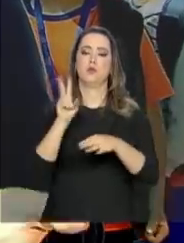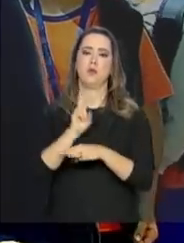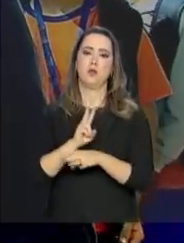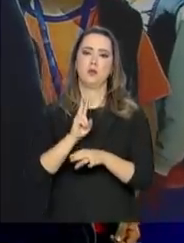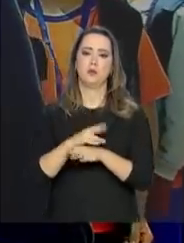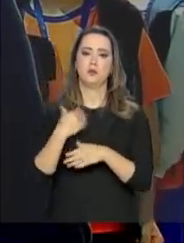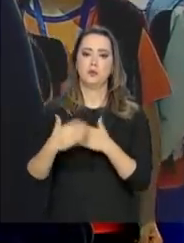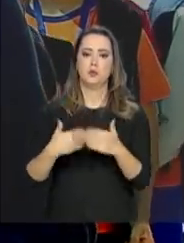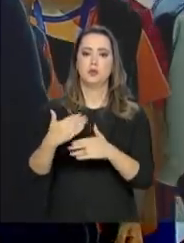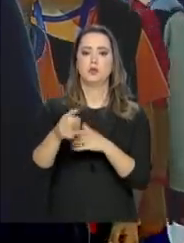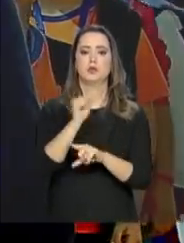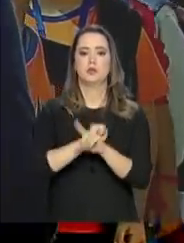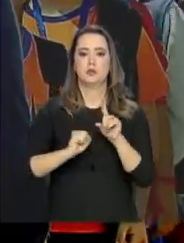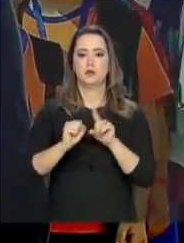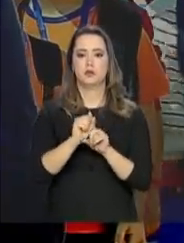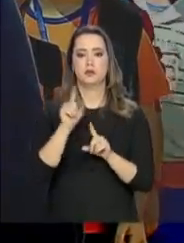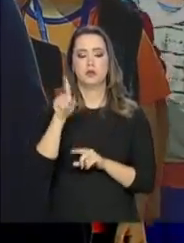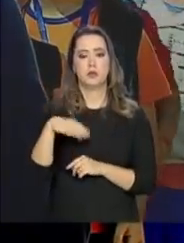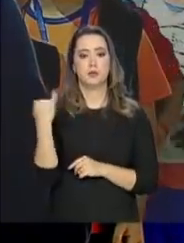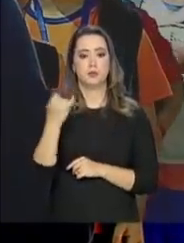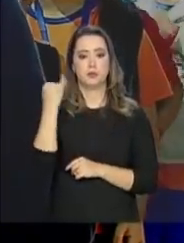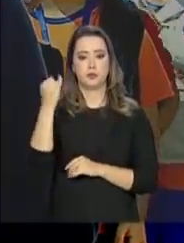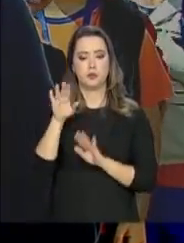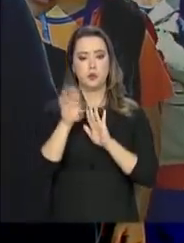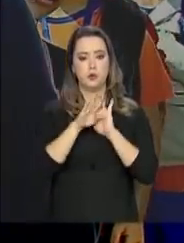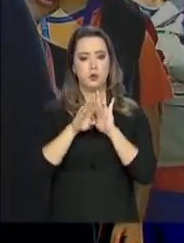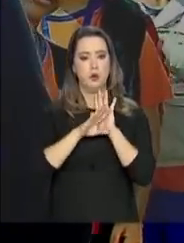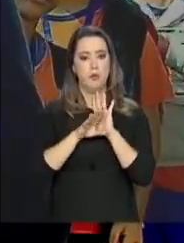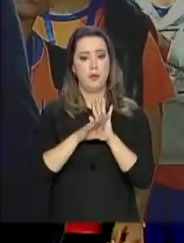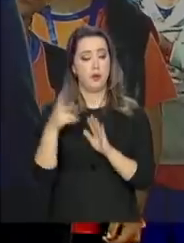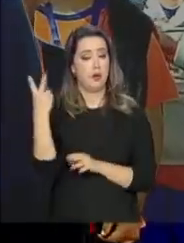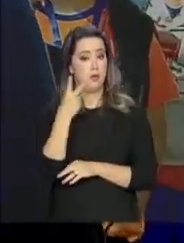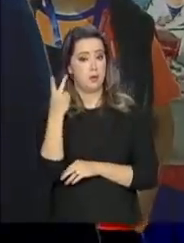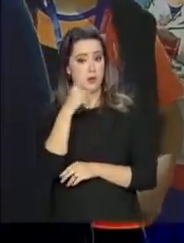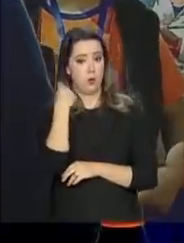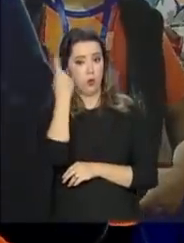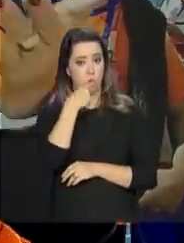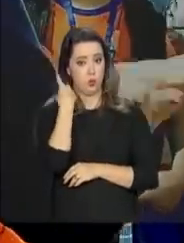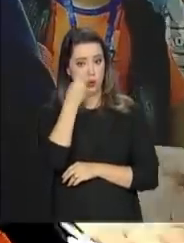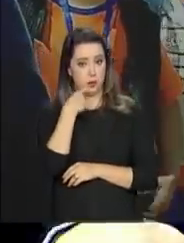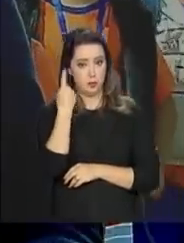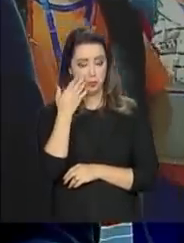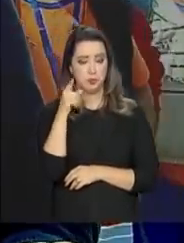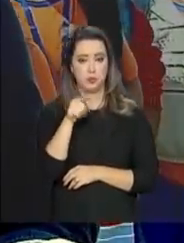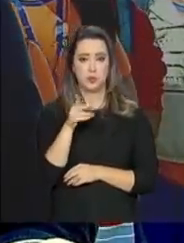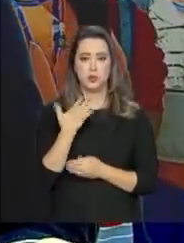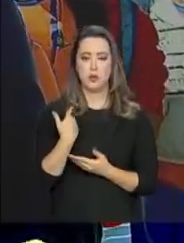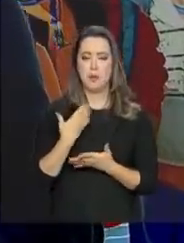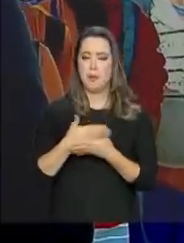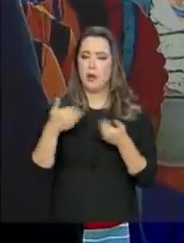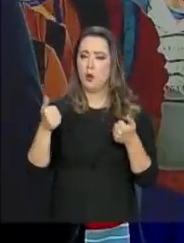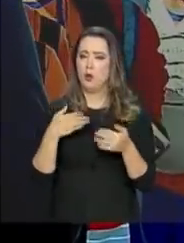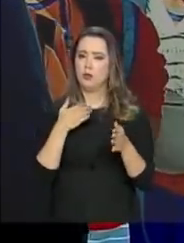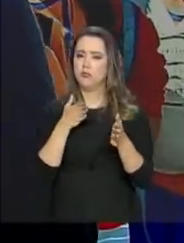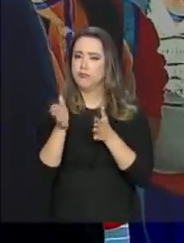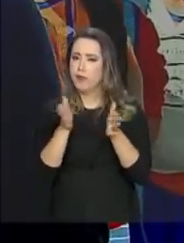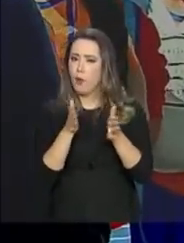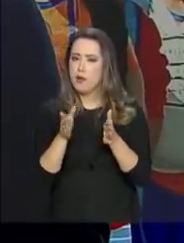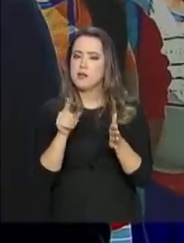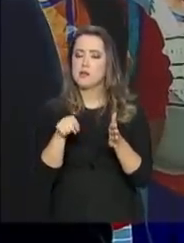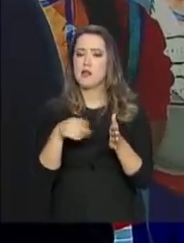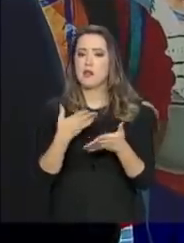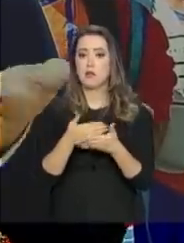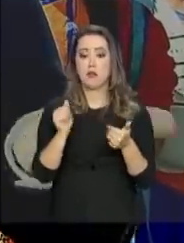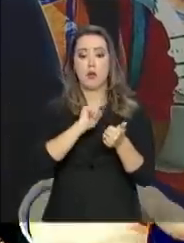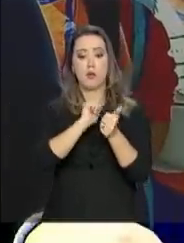desenvolvimento social é uma vertente do programa segundo tempo ea idéia é democratizar o acesso ea prática cultura